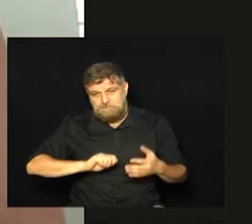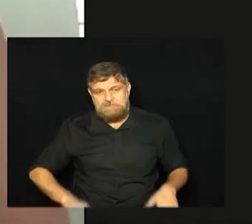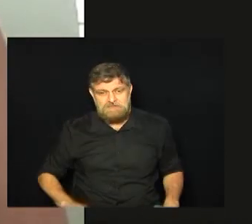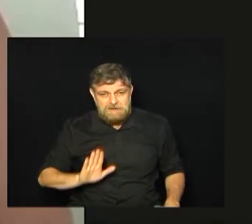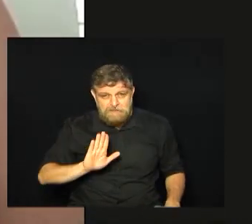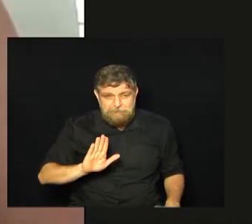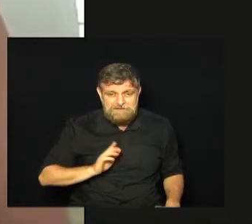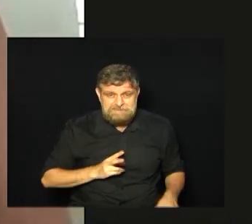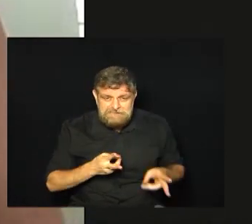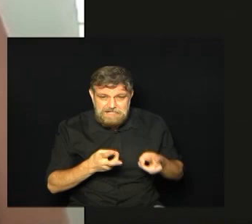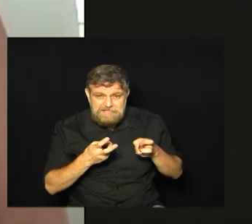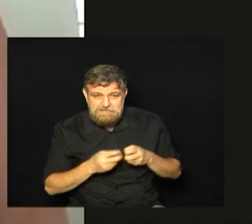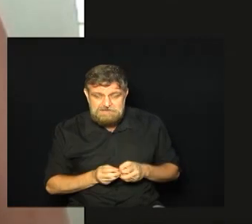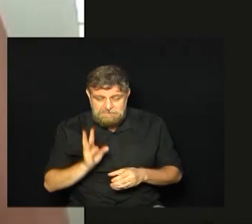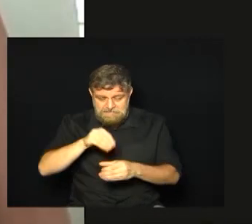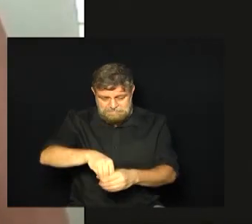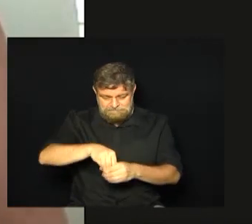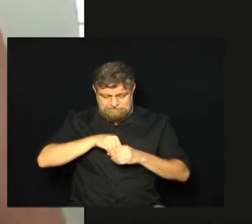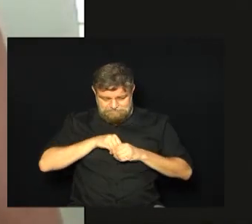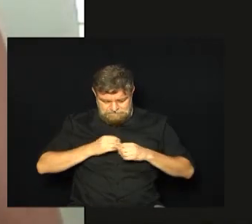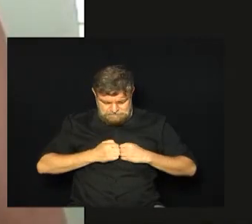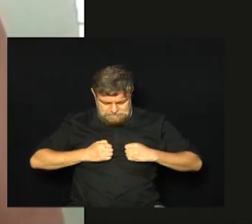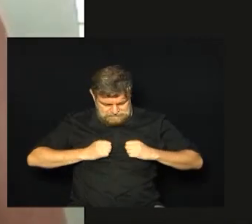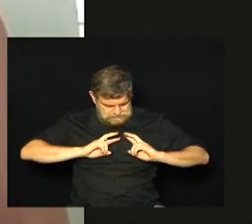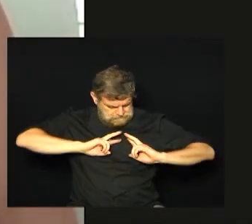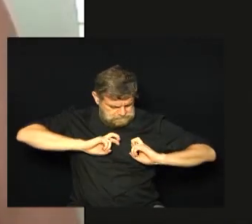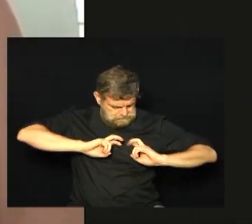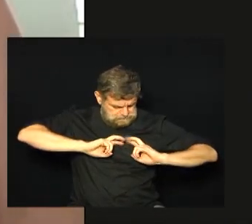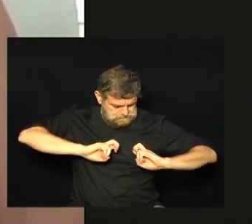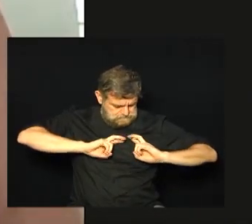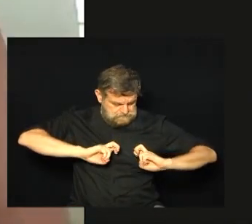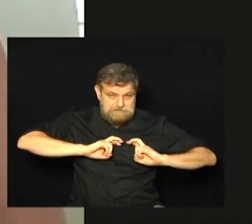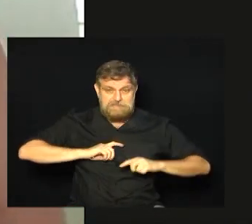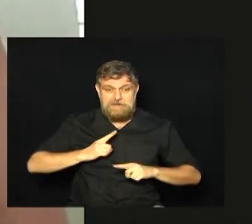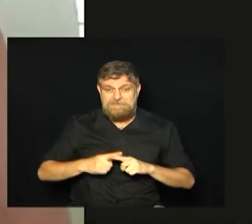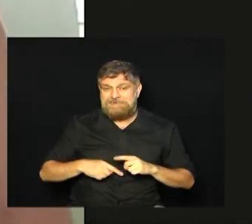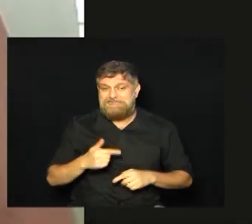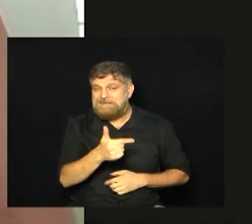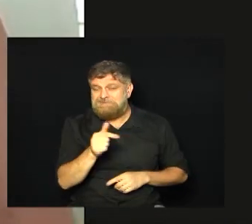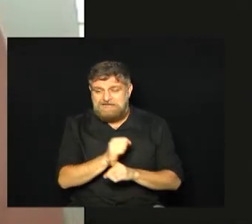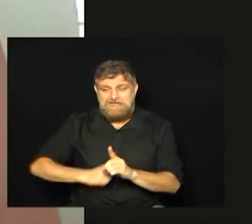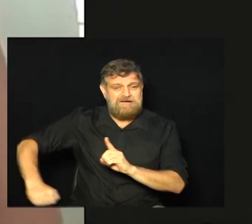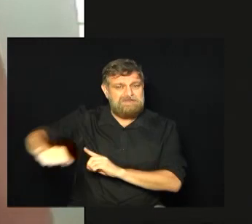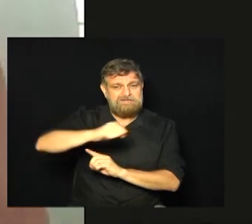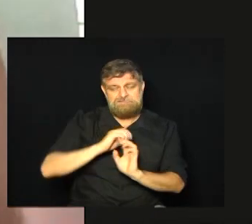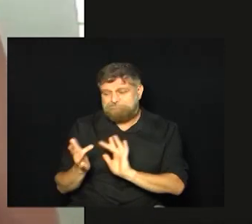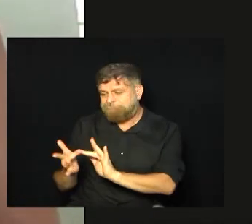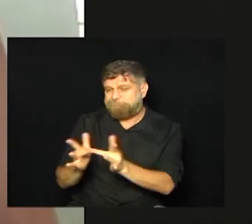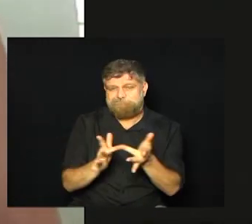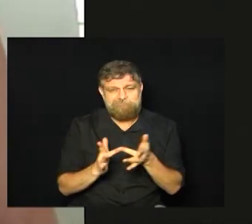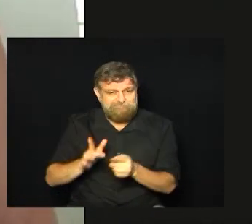ficou assim mais introspectiva, talvez por não poder ter uma vida social, não poder